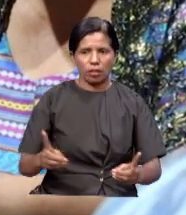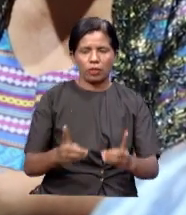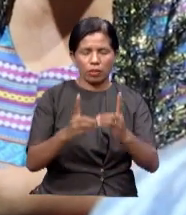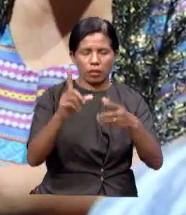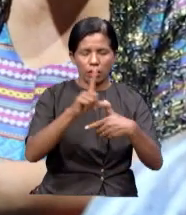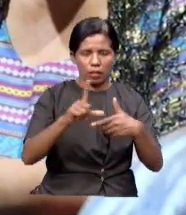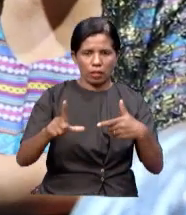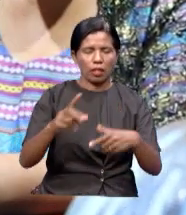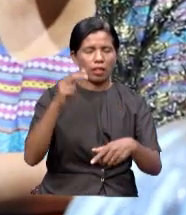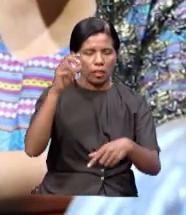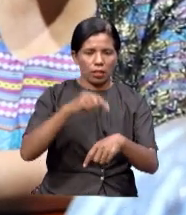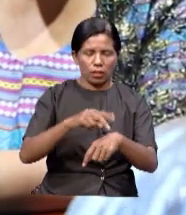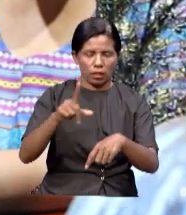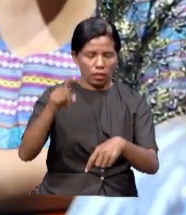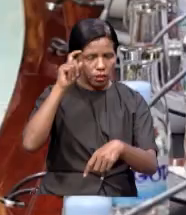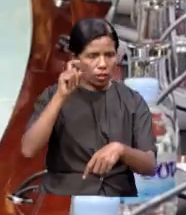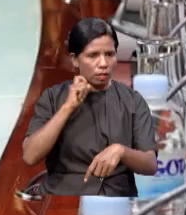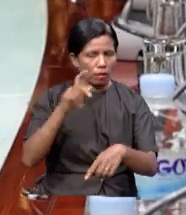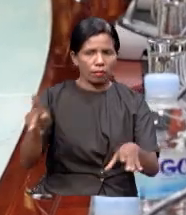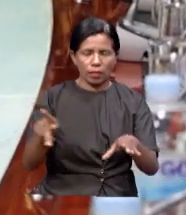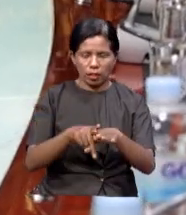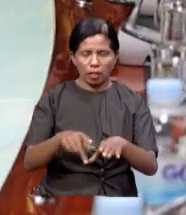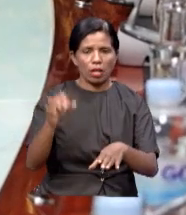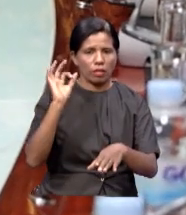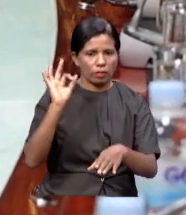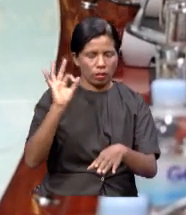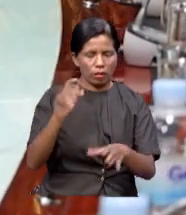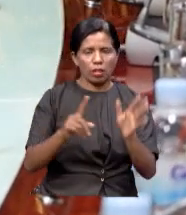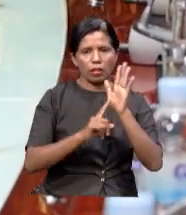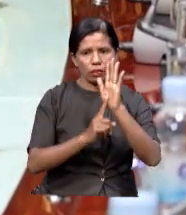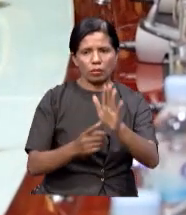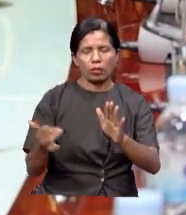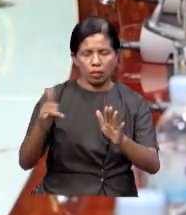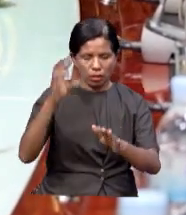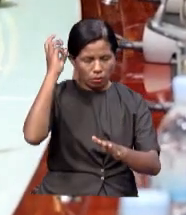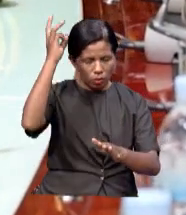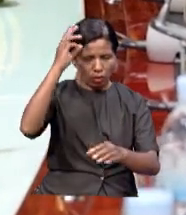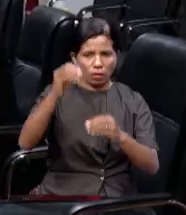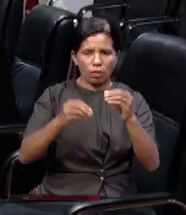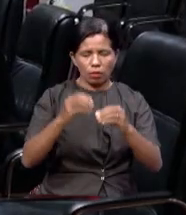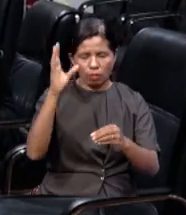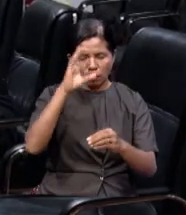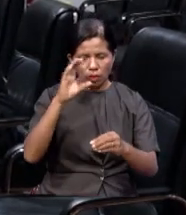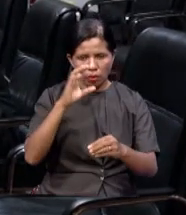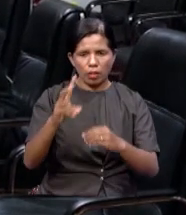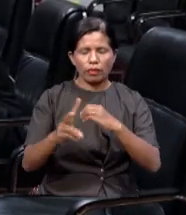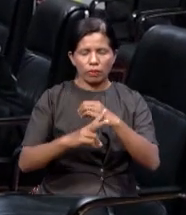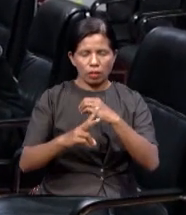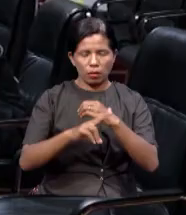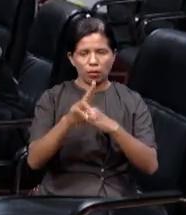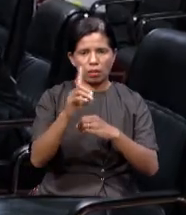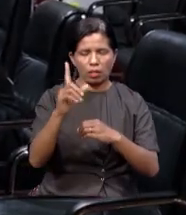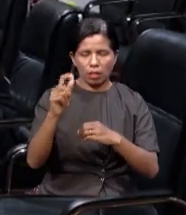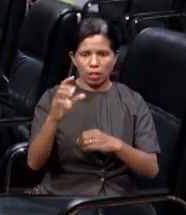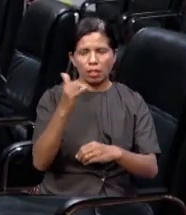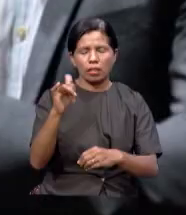nacional Karela Xanana Guzmão no mos partido Fretolin hodi hato sirania preocupação no buka solução ba vítima udetista sira